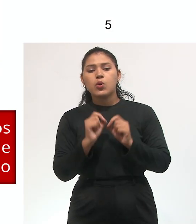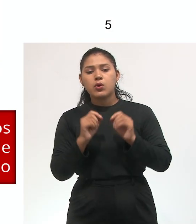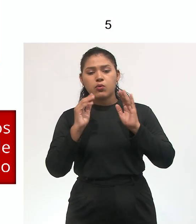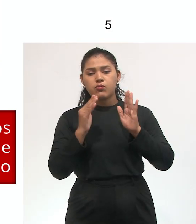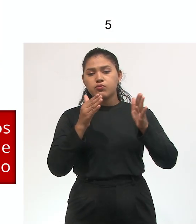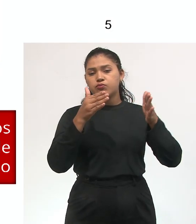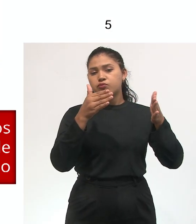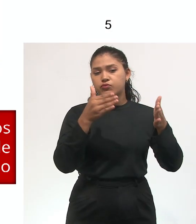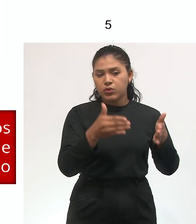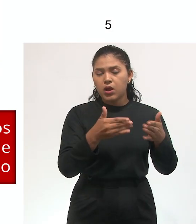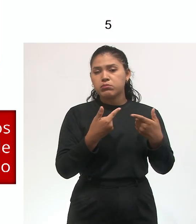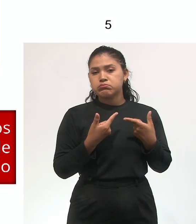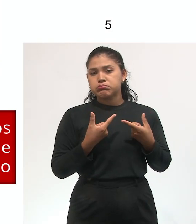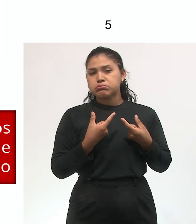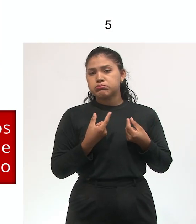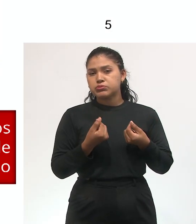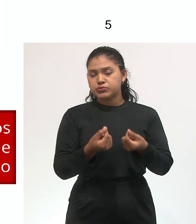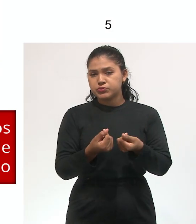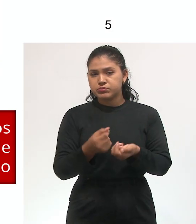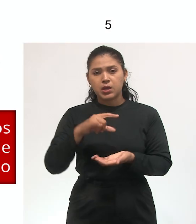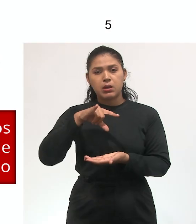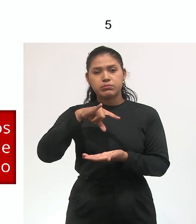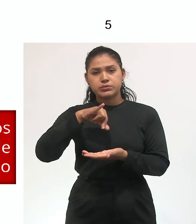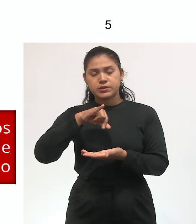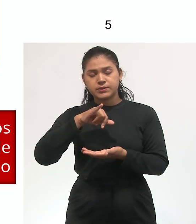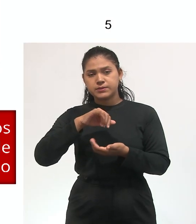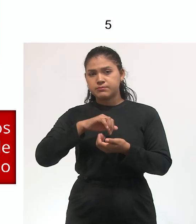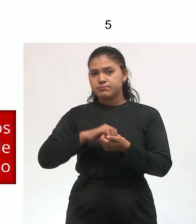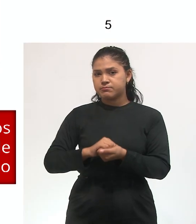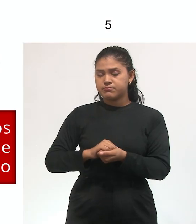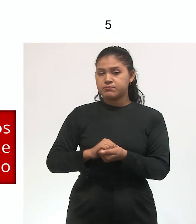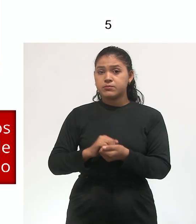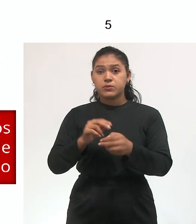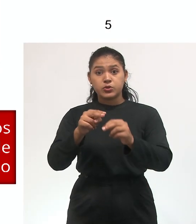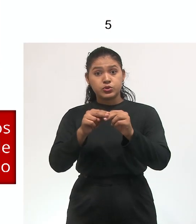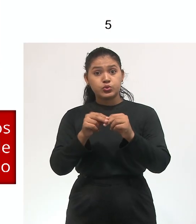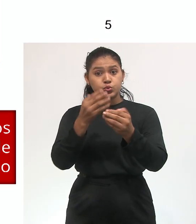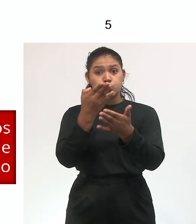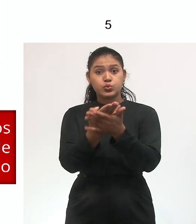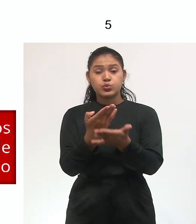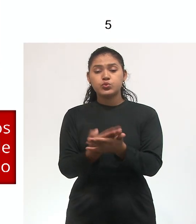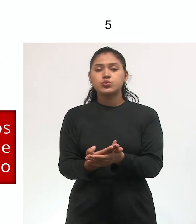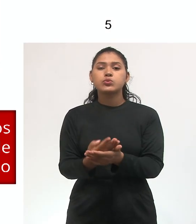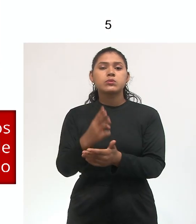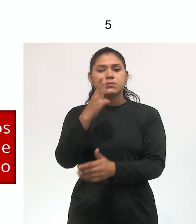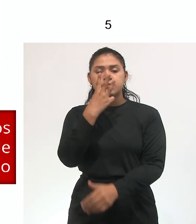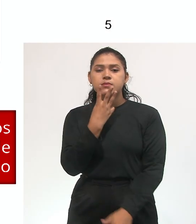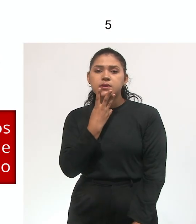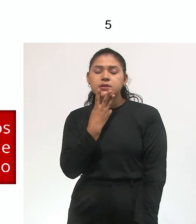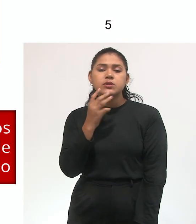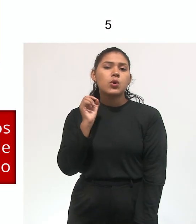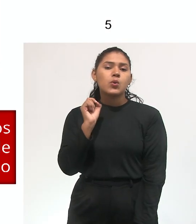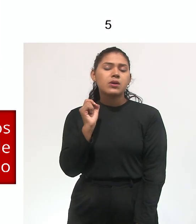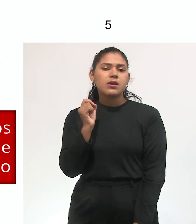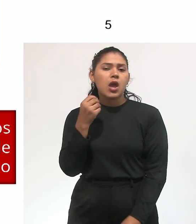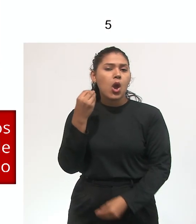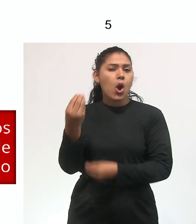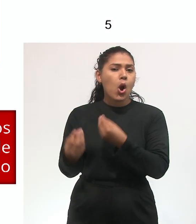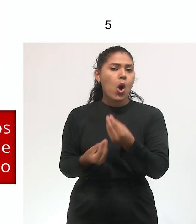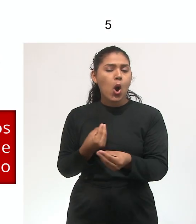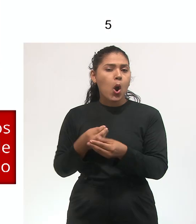o modo de produção capitalista, não é isso? Então, o objeto de estudo do Karl Marx será o modo de